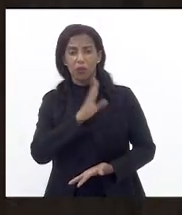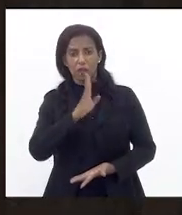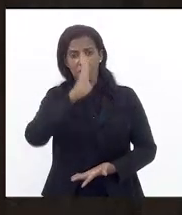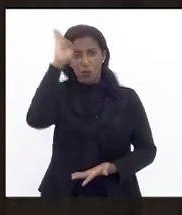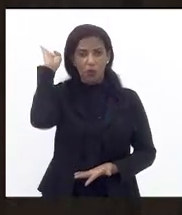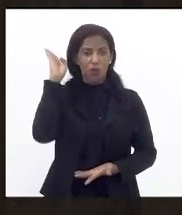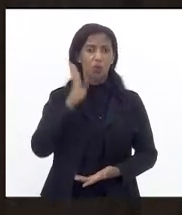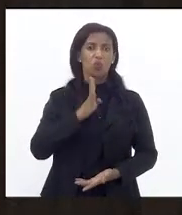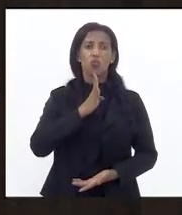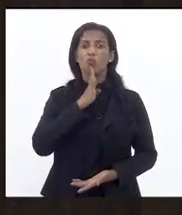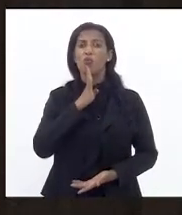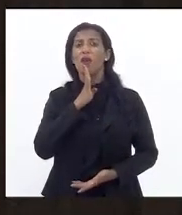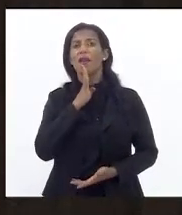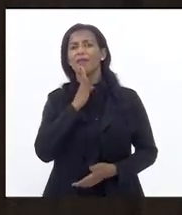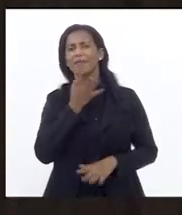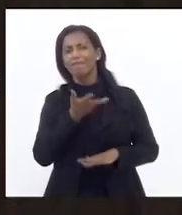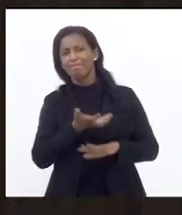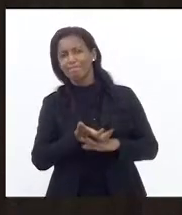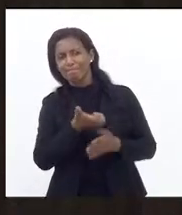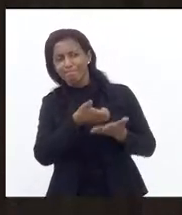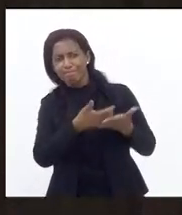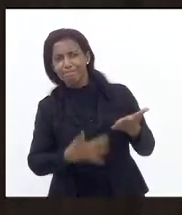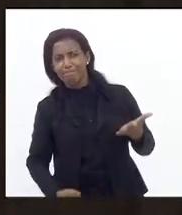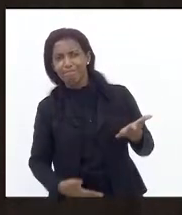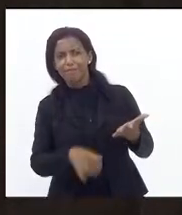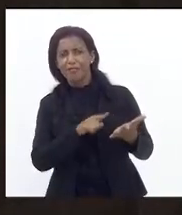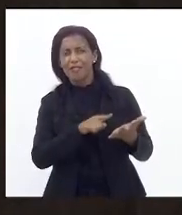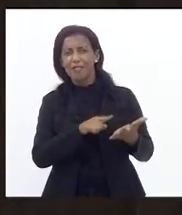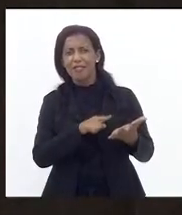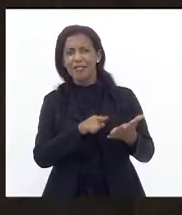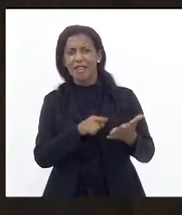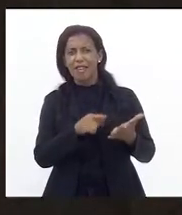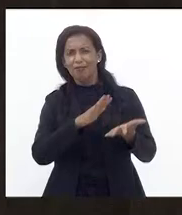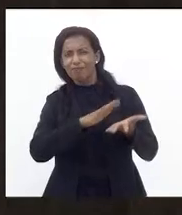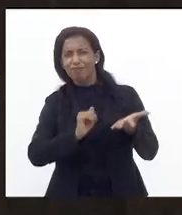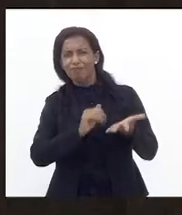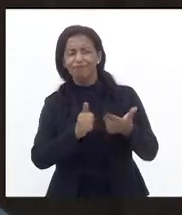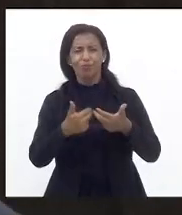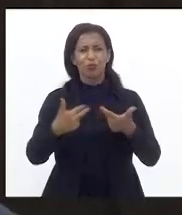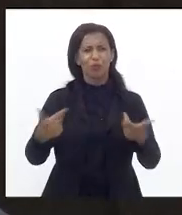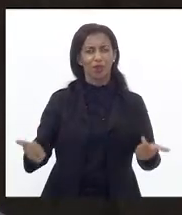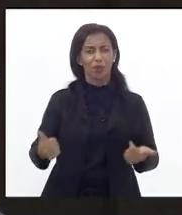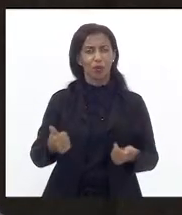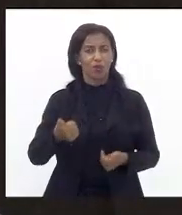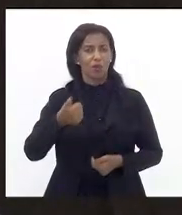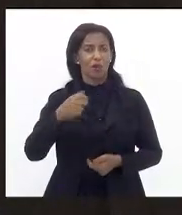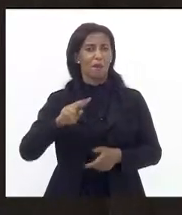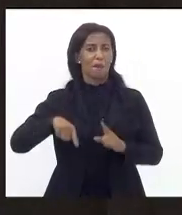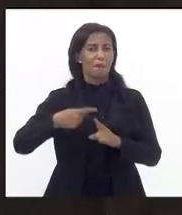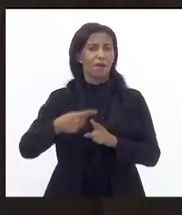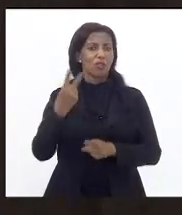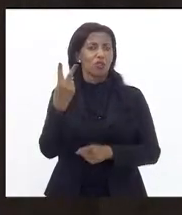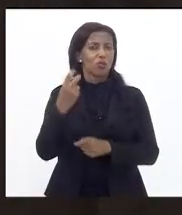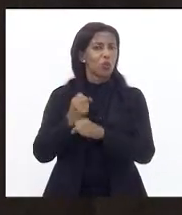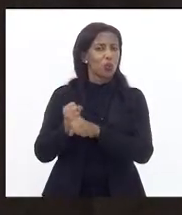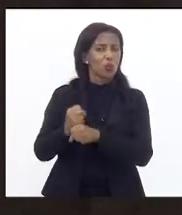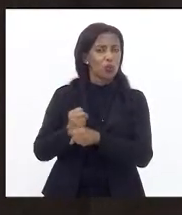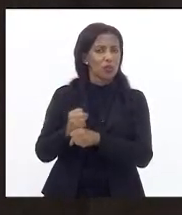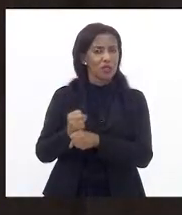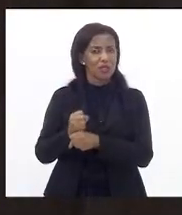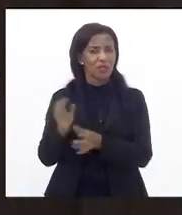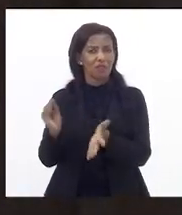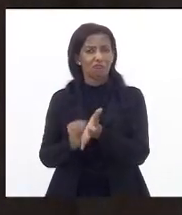Corpo de Bombeiros não conhece da matéria se é especulado muita coisa a mais de dois anos com essa especulação